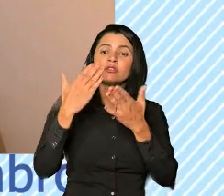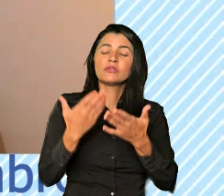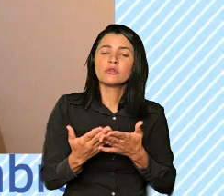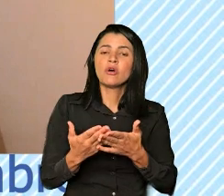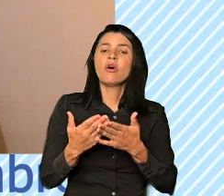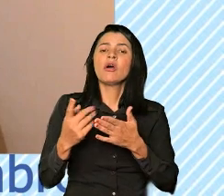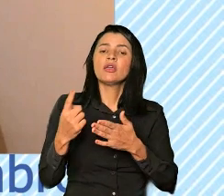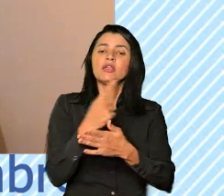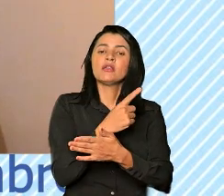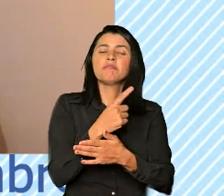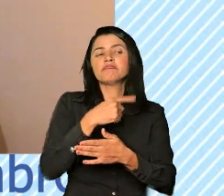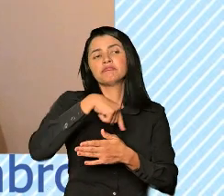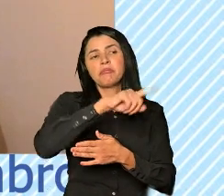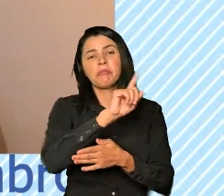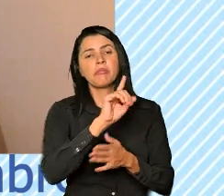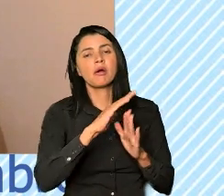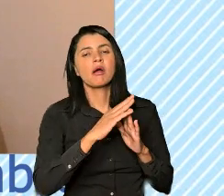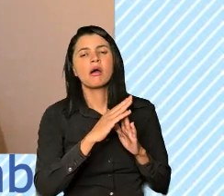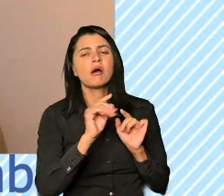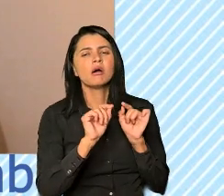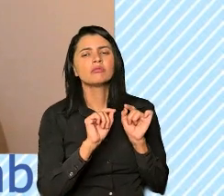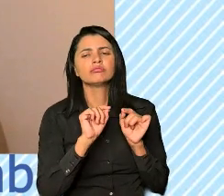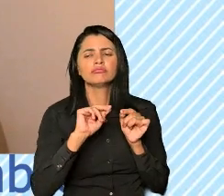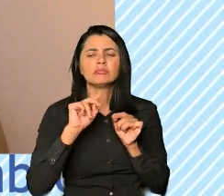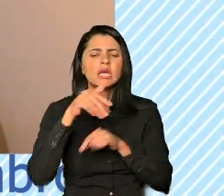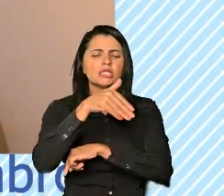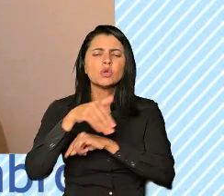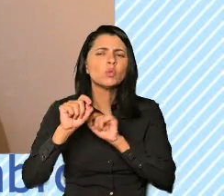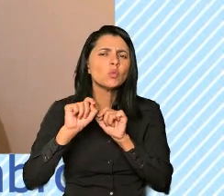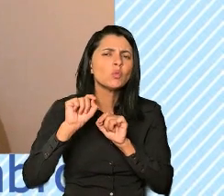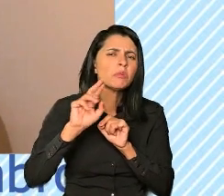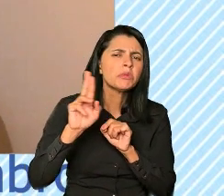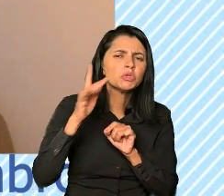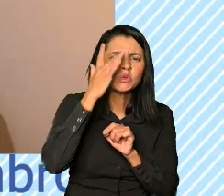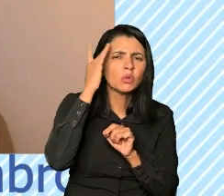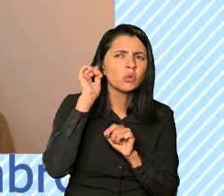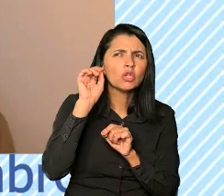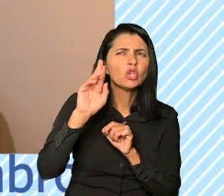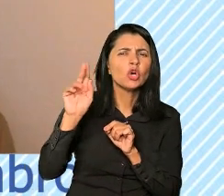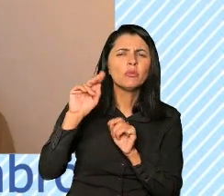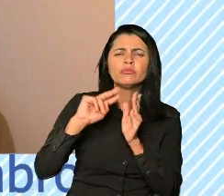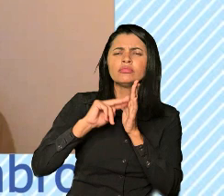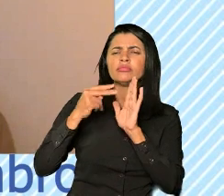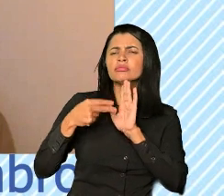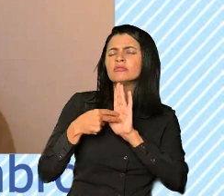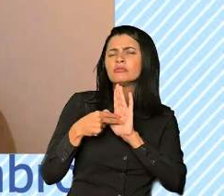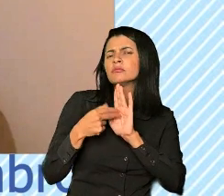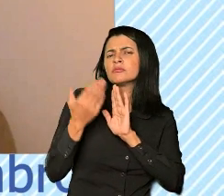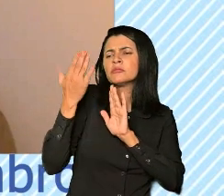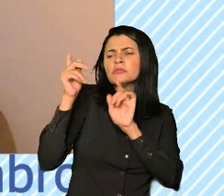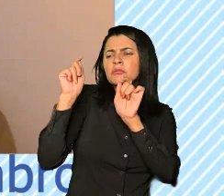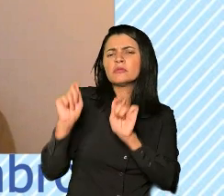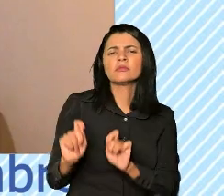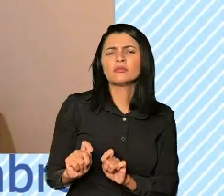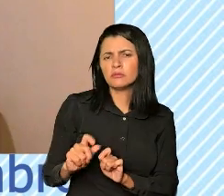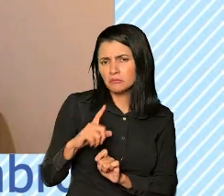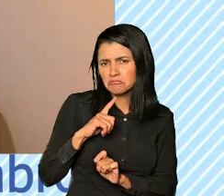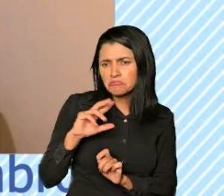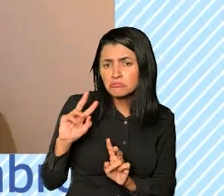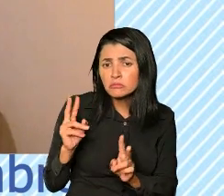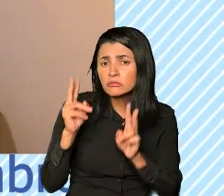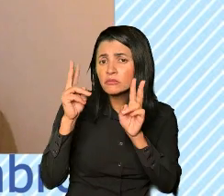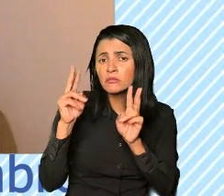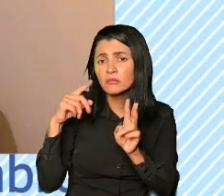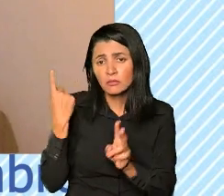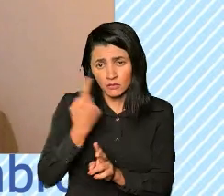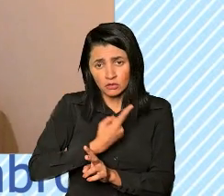ir para casa. O que significa essa rua, quem foi essa pessoa, o que significa essa estátua? Tem algum valor isso para a